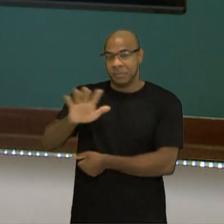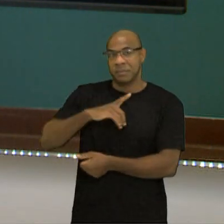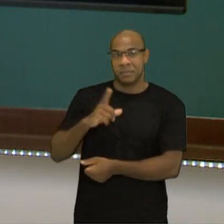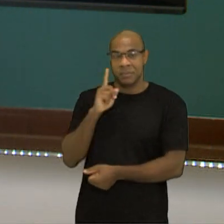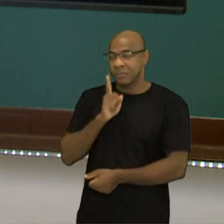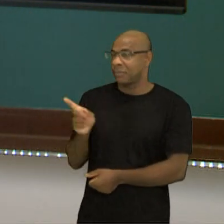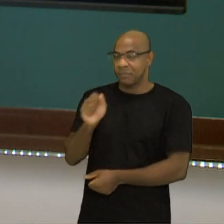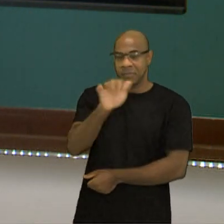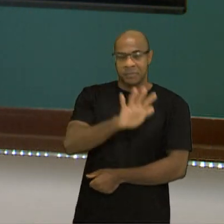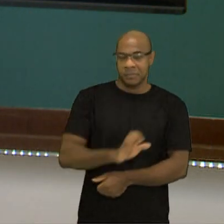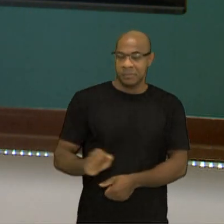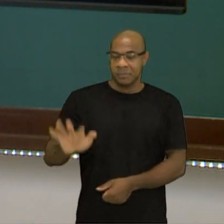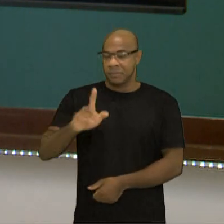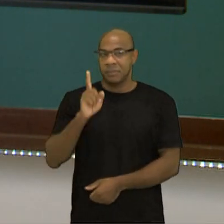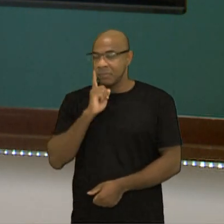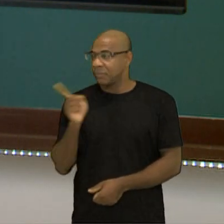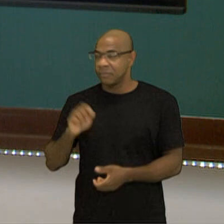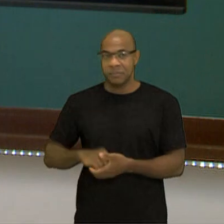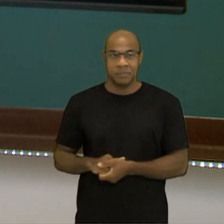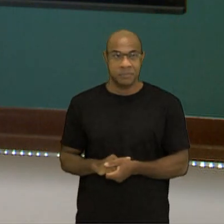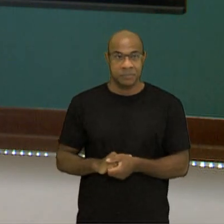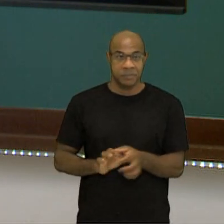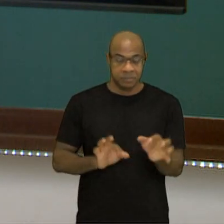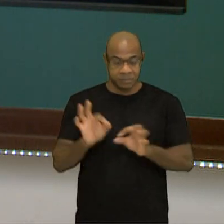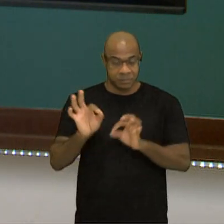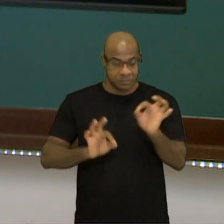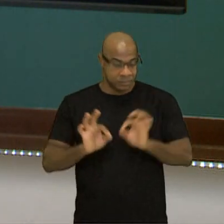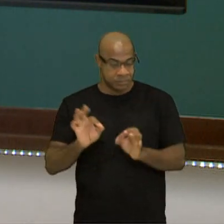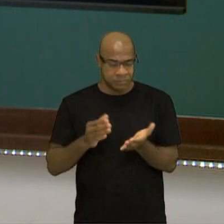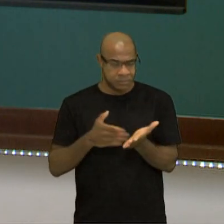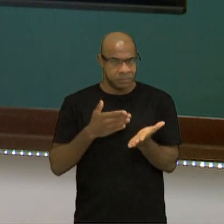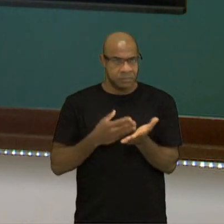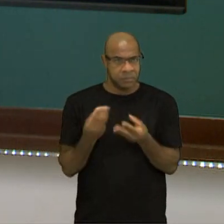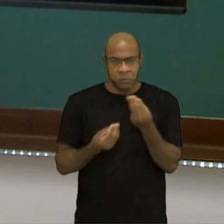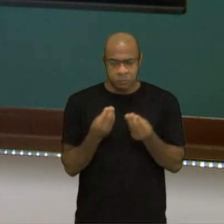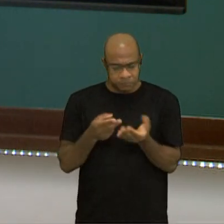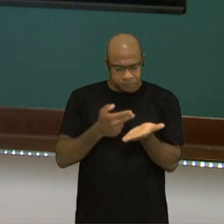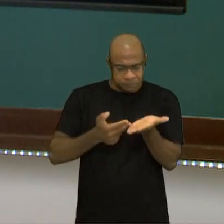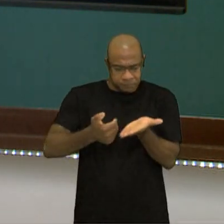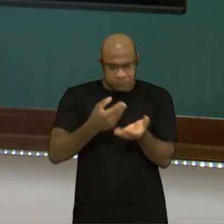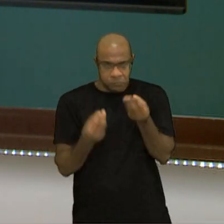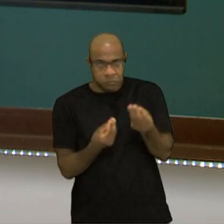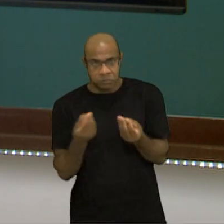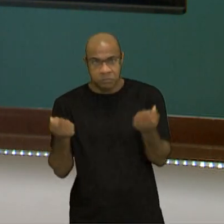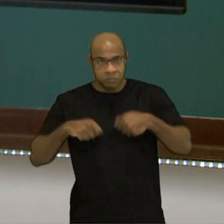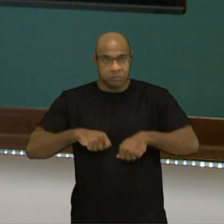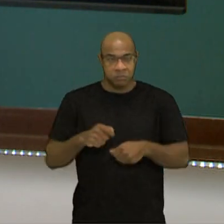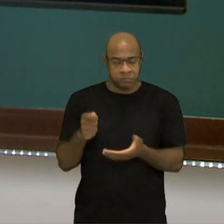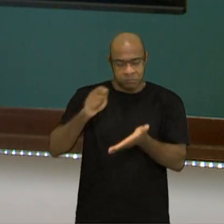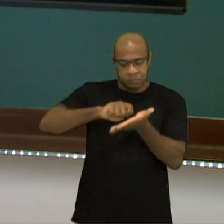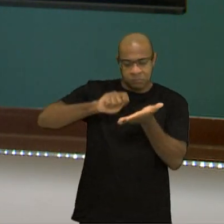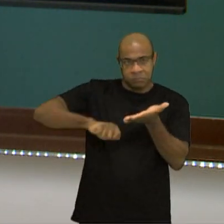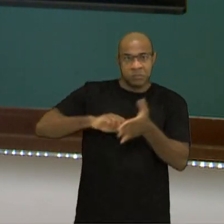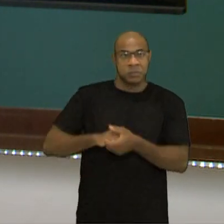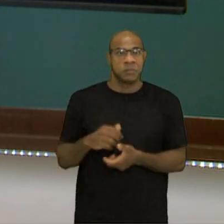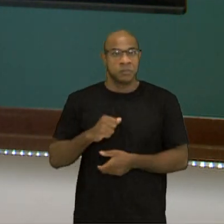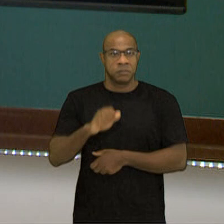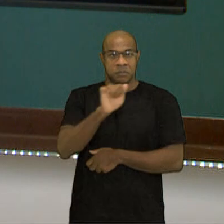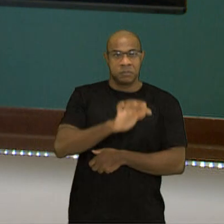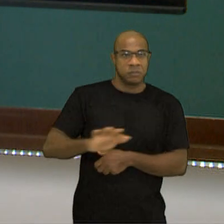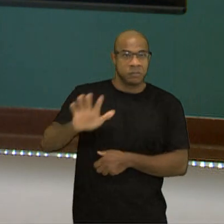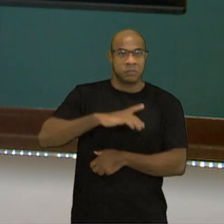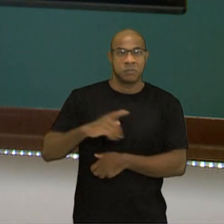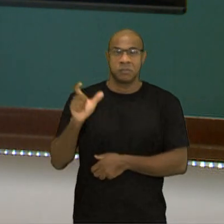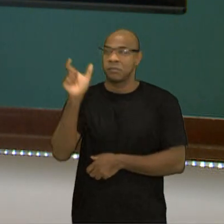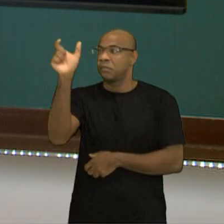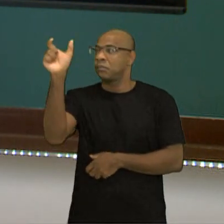aí, né? Mas organize no teu caderno de modo a você identificar qual seria qual. Aqui estão as imagens e aqui estão